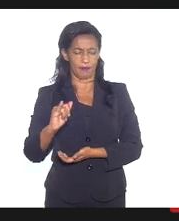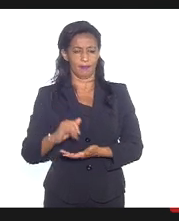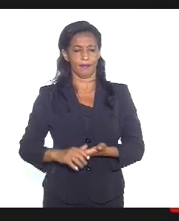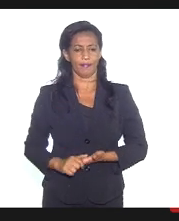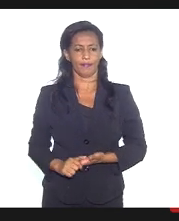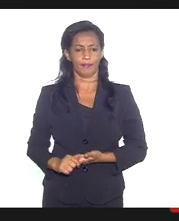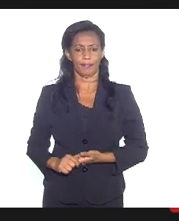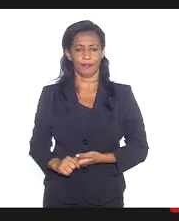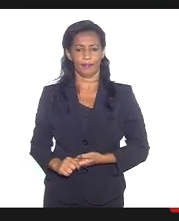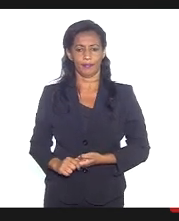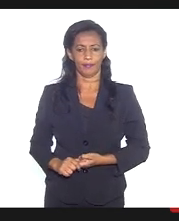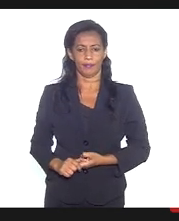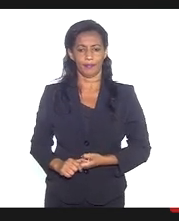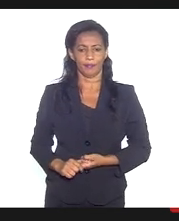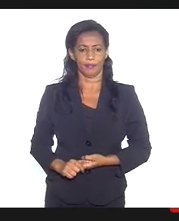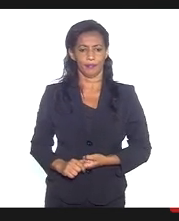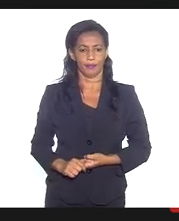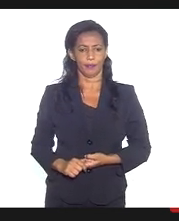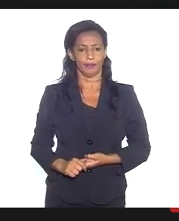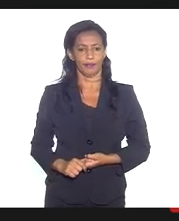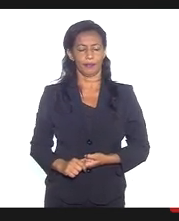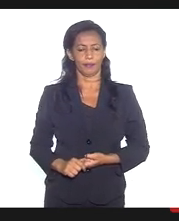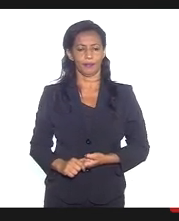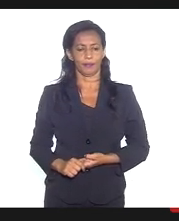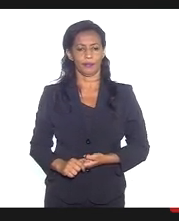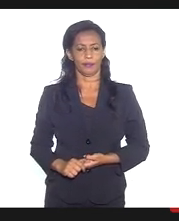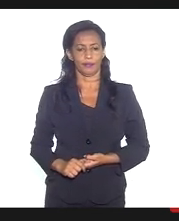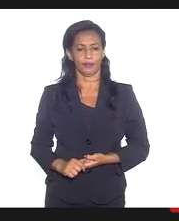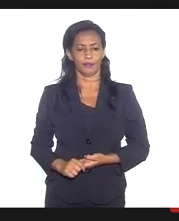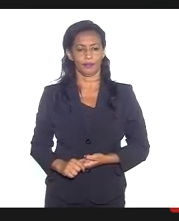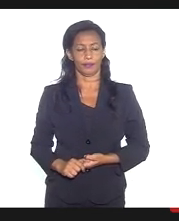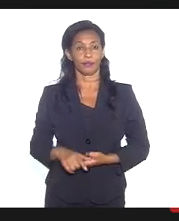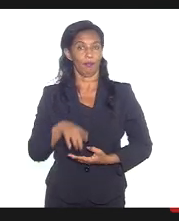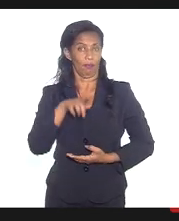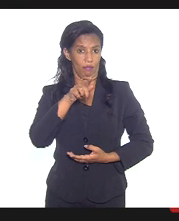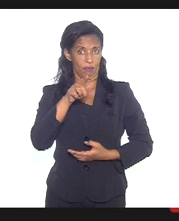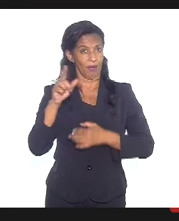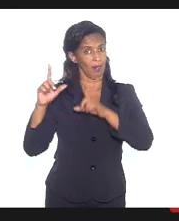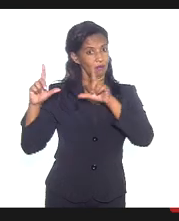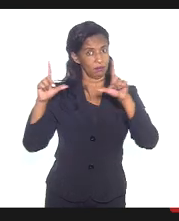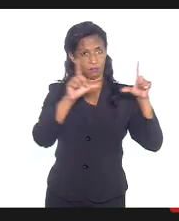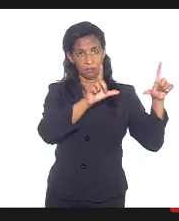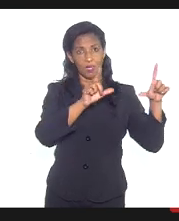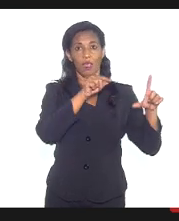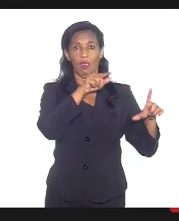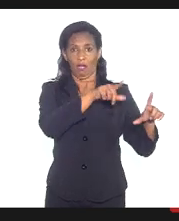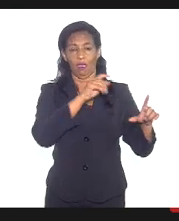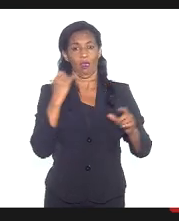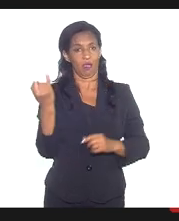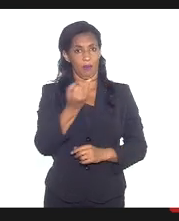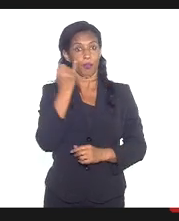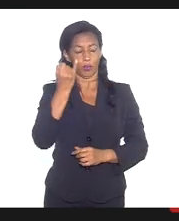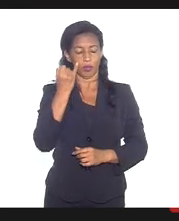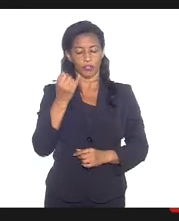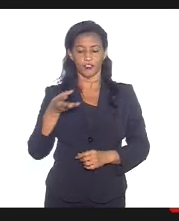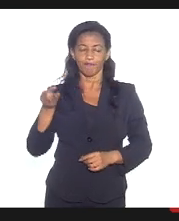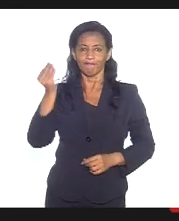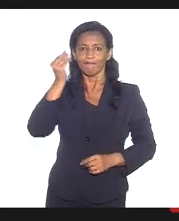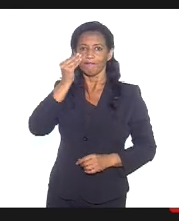Vamos lá, Fortuna. Bom, esse aqui é um ponto importante que a gente está tentando, junto às